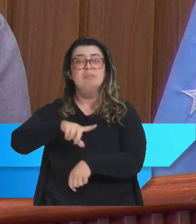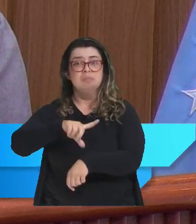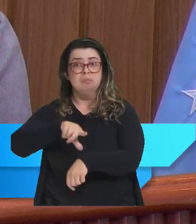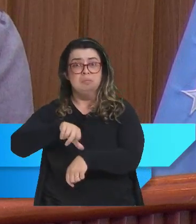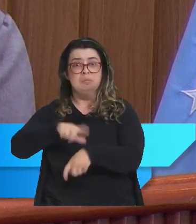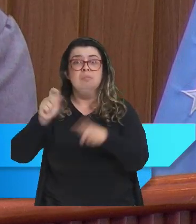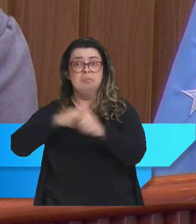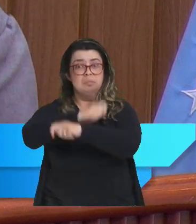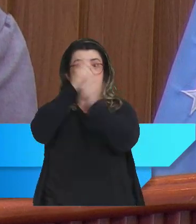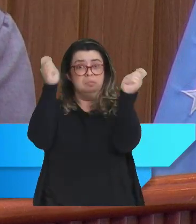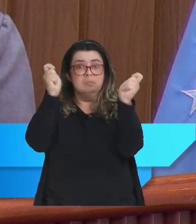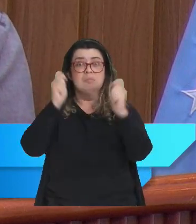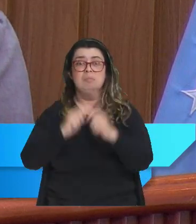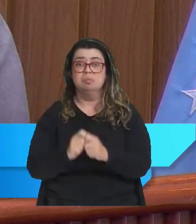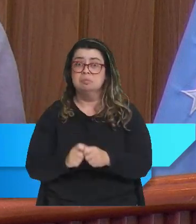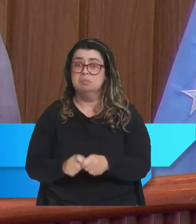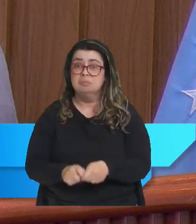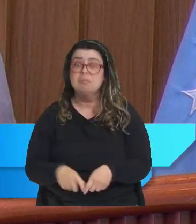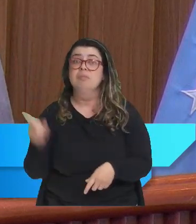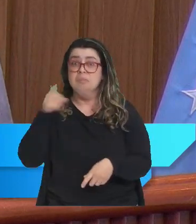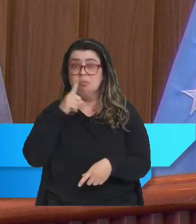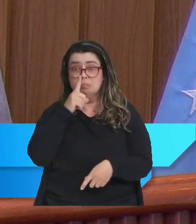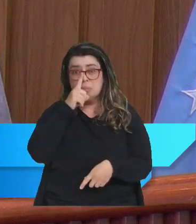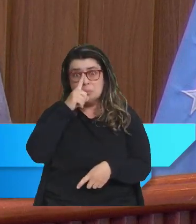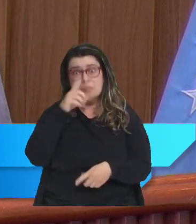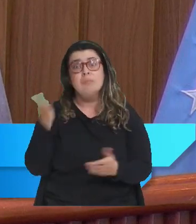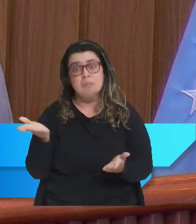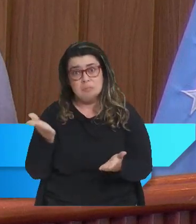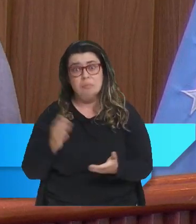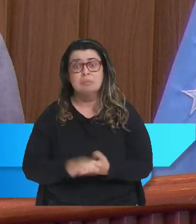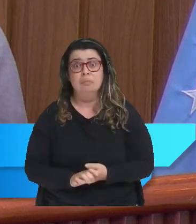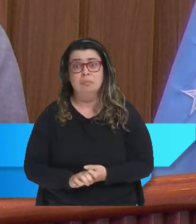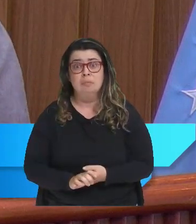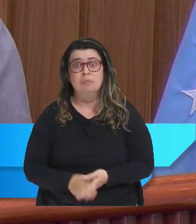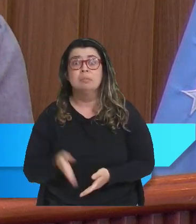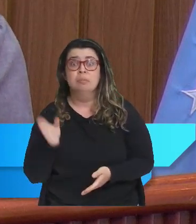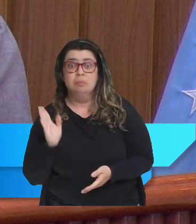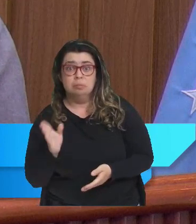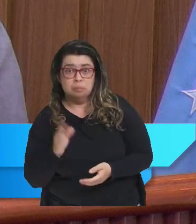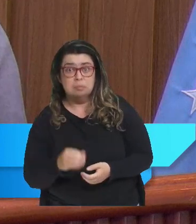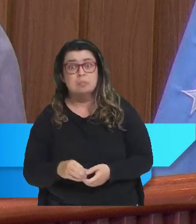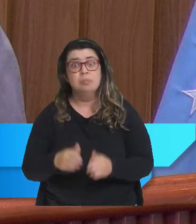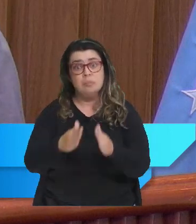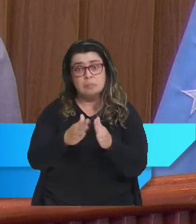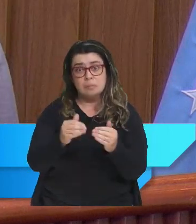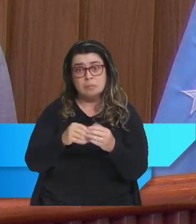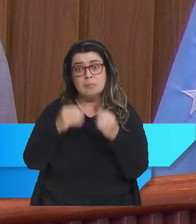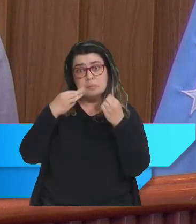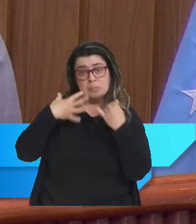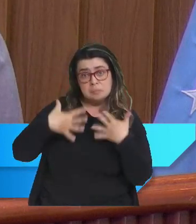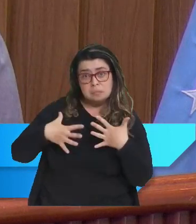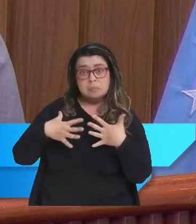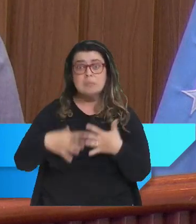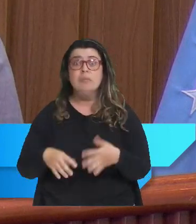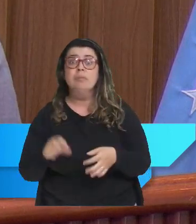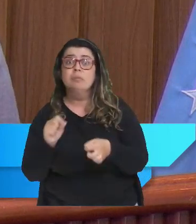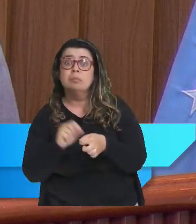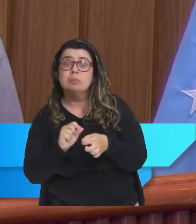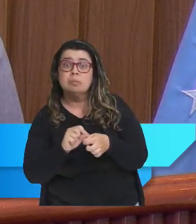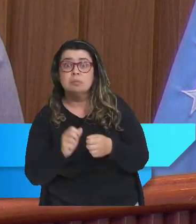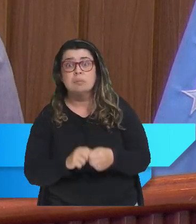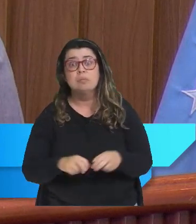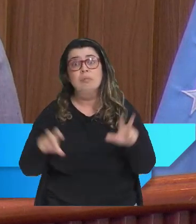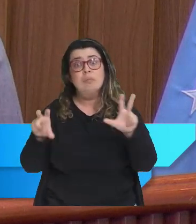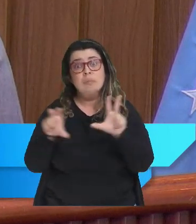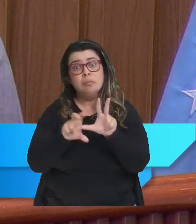então, não é seguro. Então, nós gostaríamos de saber, ter esclarecimento, que providências o executivo